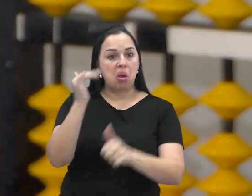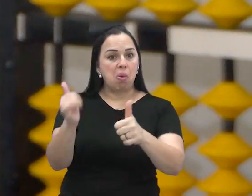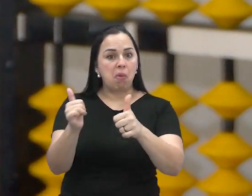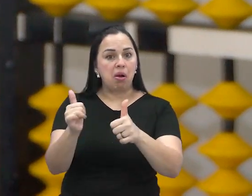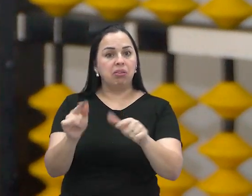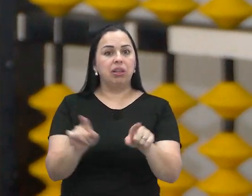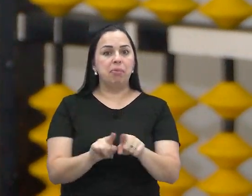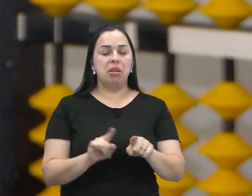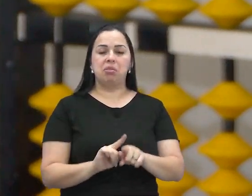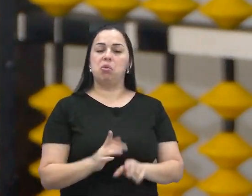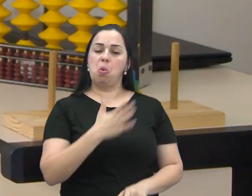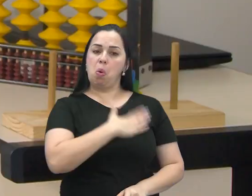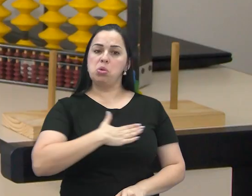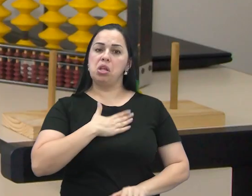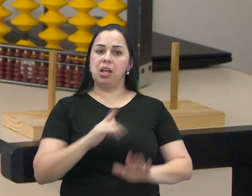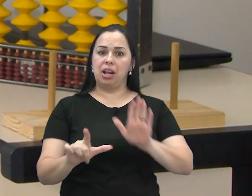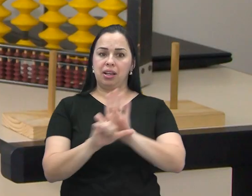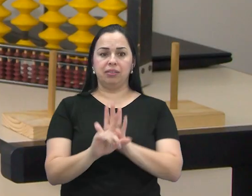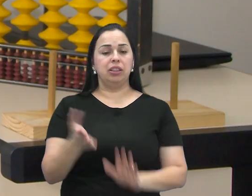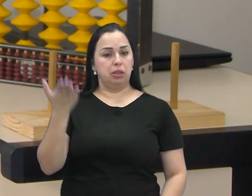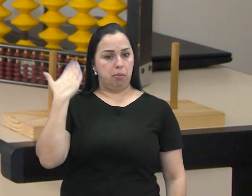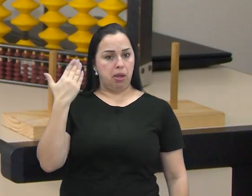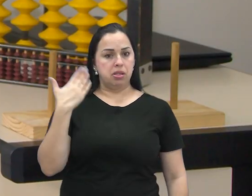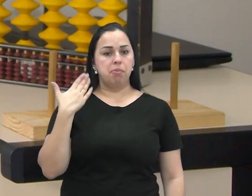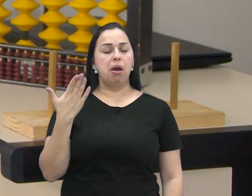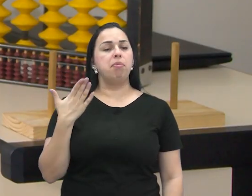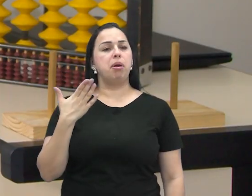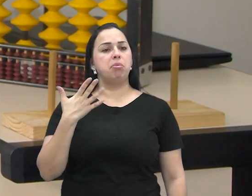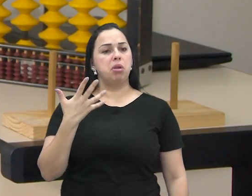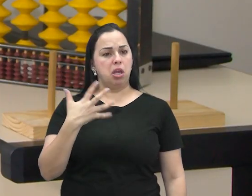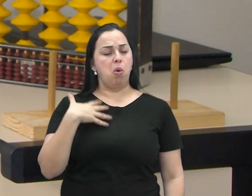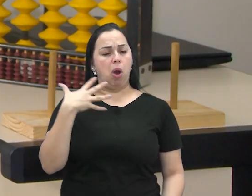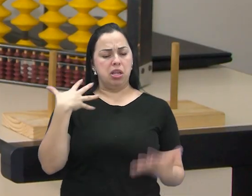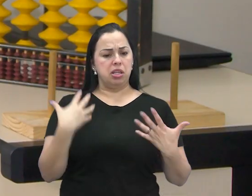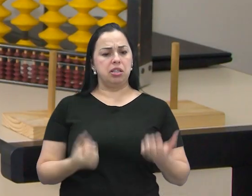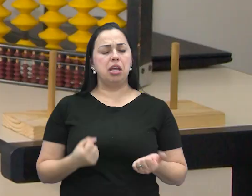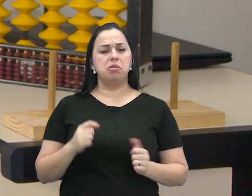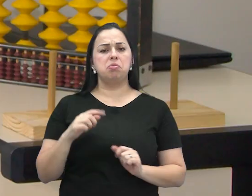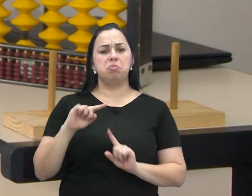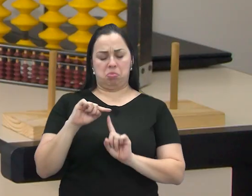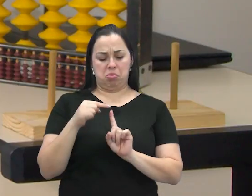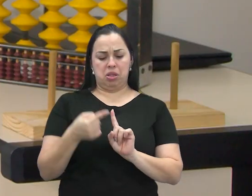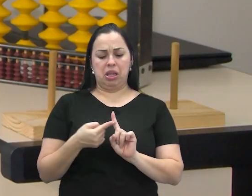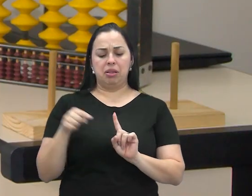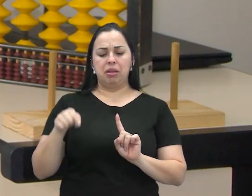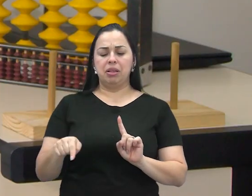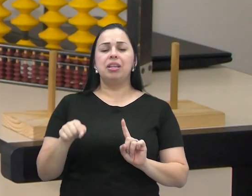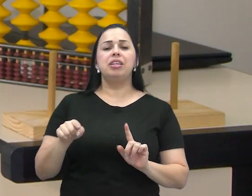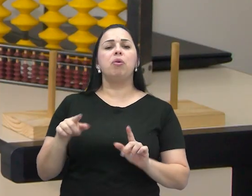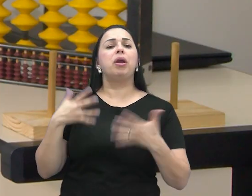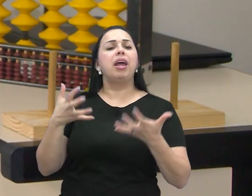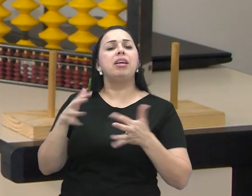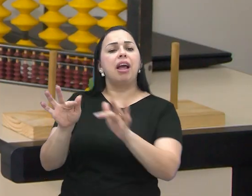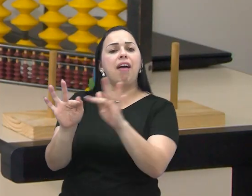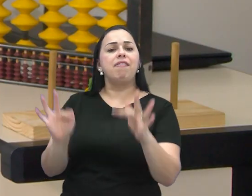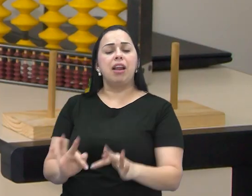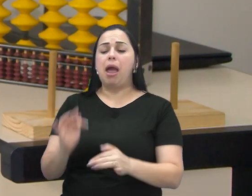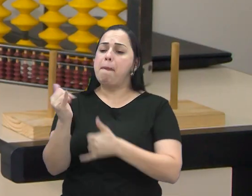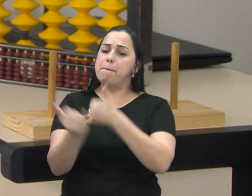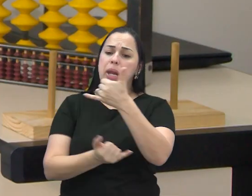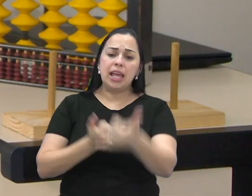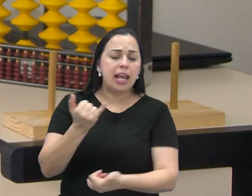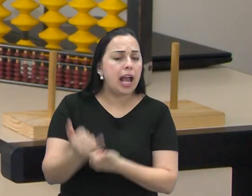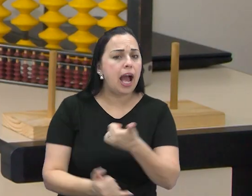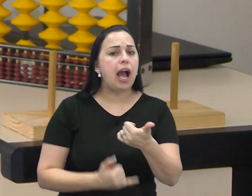comemorou a aprovação da nova lei. Desde que eu decidi ser mãe, eu queria uma infância feliz para elas e o sinônimo de infância feliz para